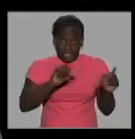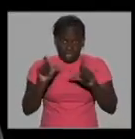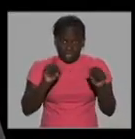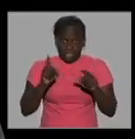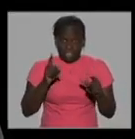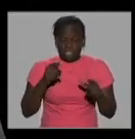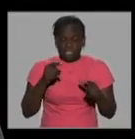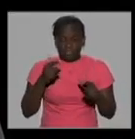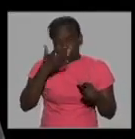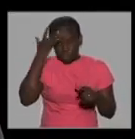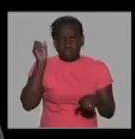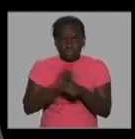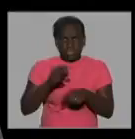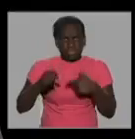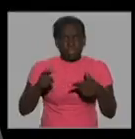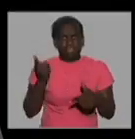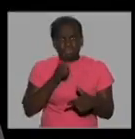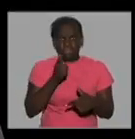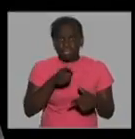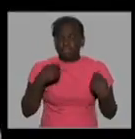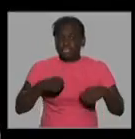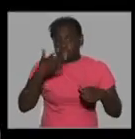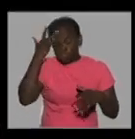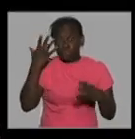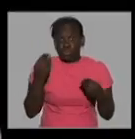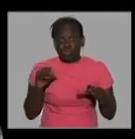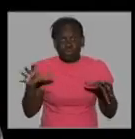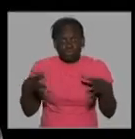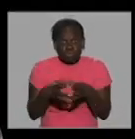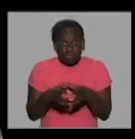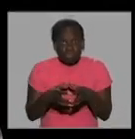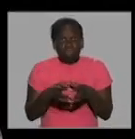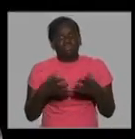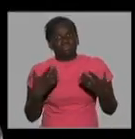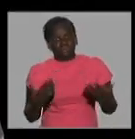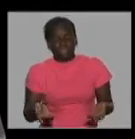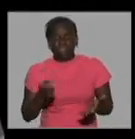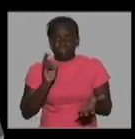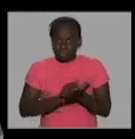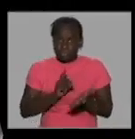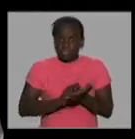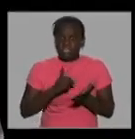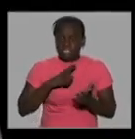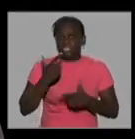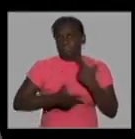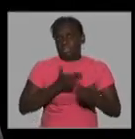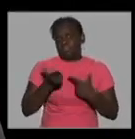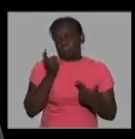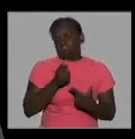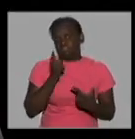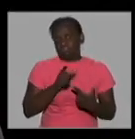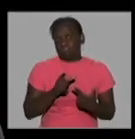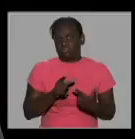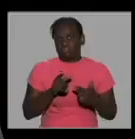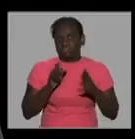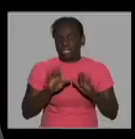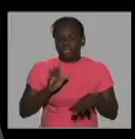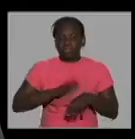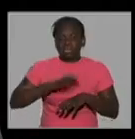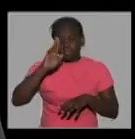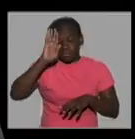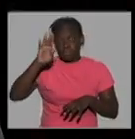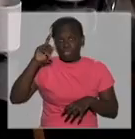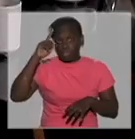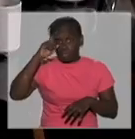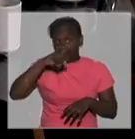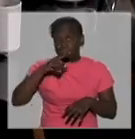tem uma empregabilidade muito alta. Como você falou, precisa de equipes grandes. Então, é um mercado realmente que emprega, né? Eu acho que a grande